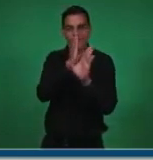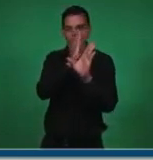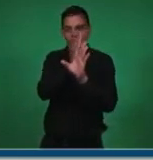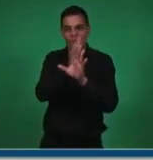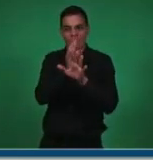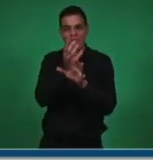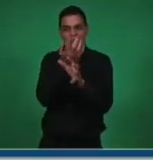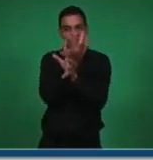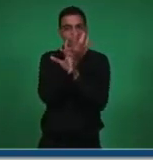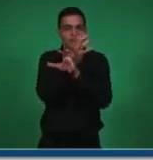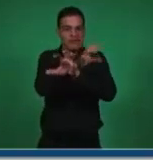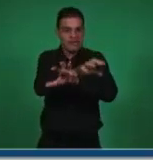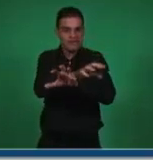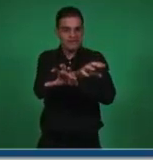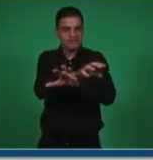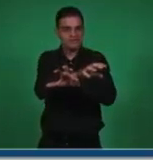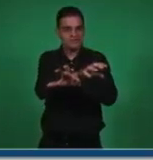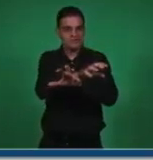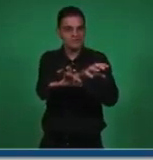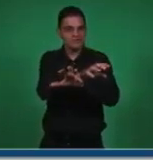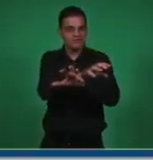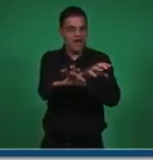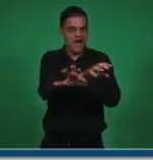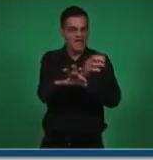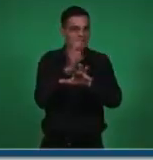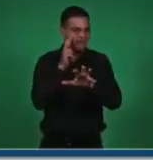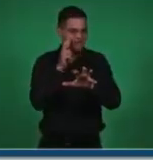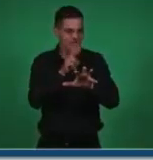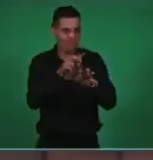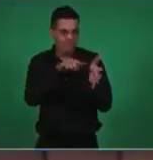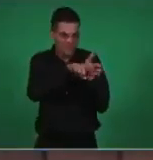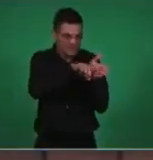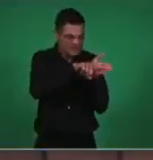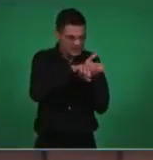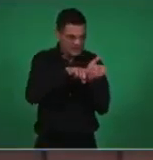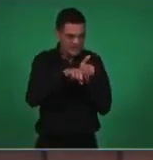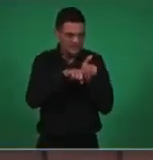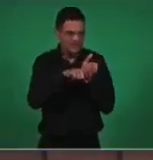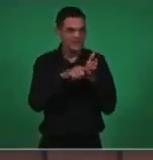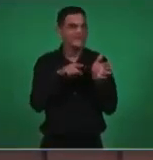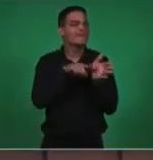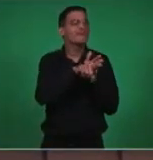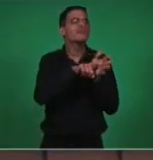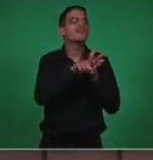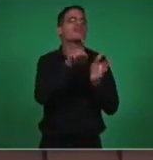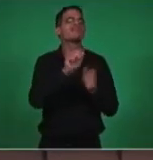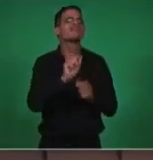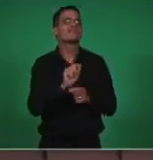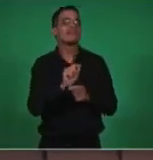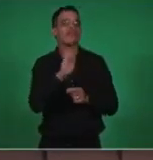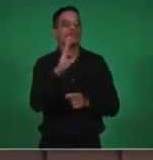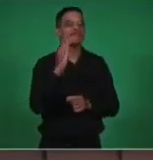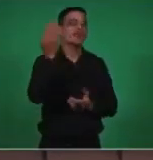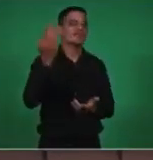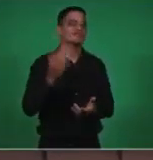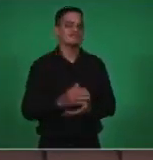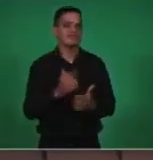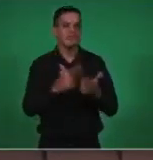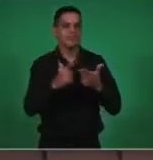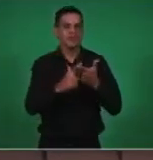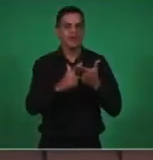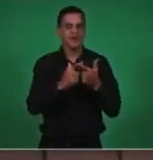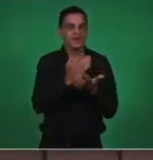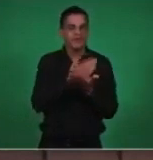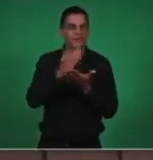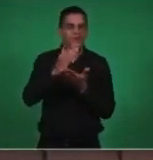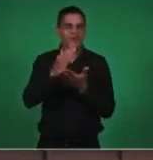constatou-se que, na verdade, não passava de uma fraude. Eles juntaram ossos do crânio de um orangotango com ossos humanos. Então,